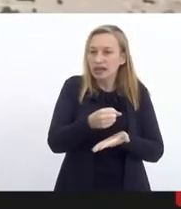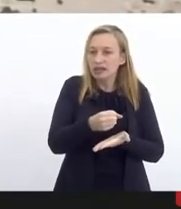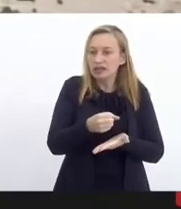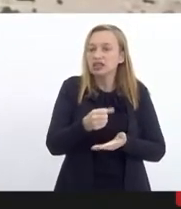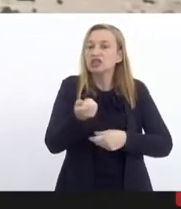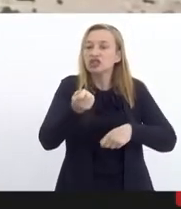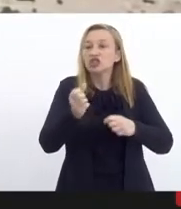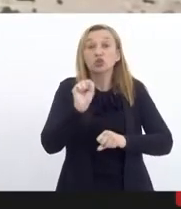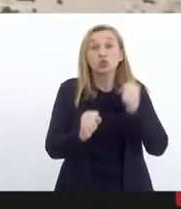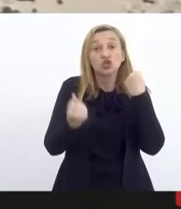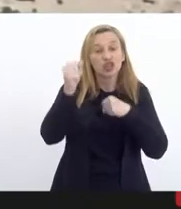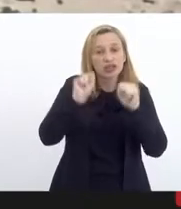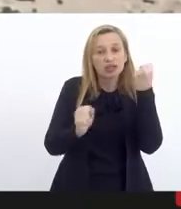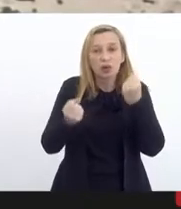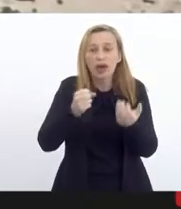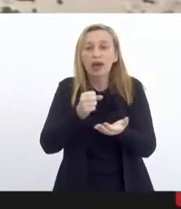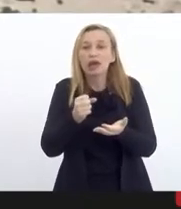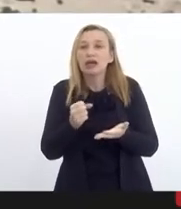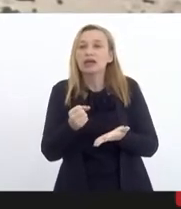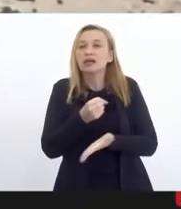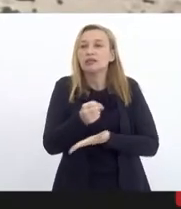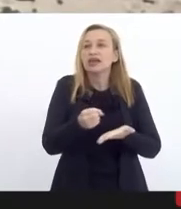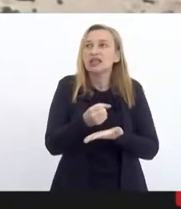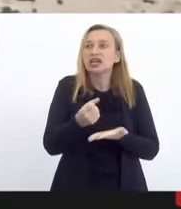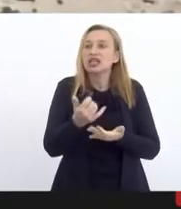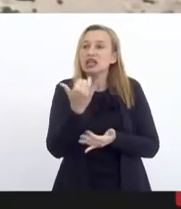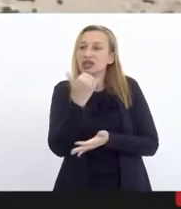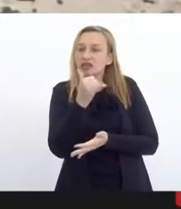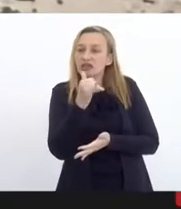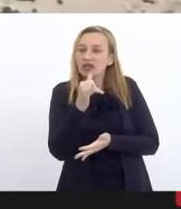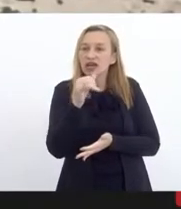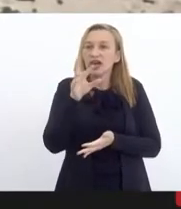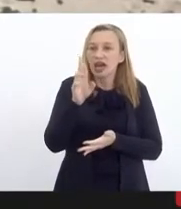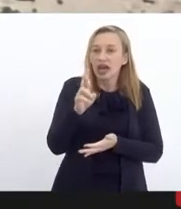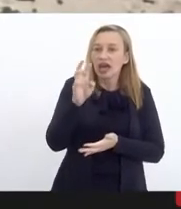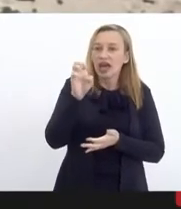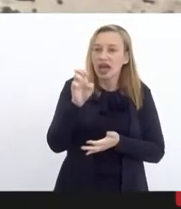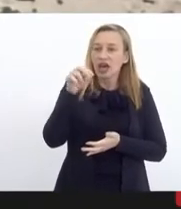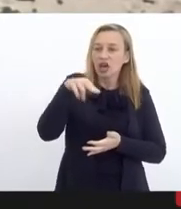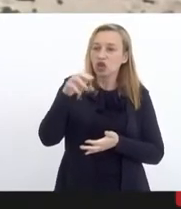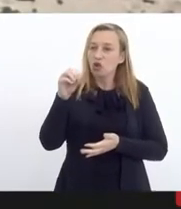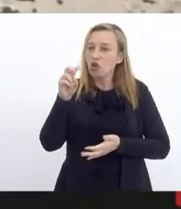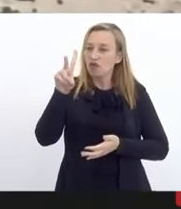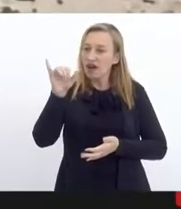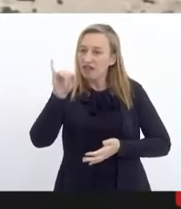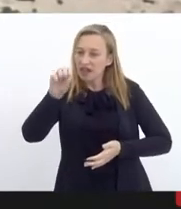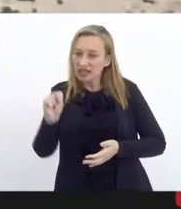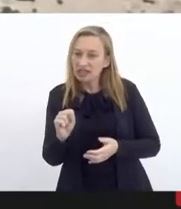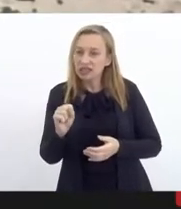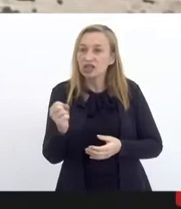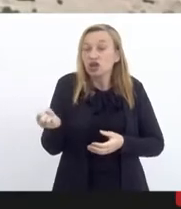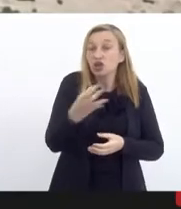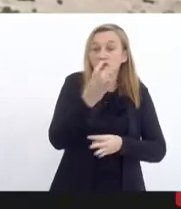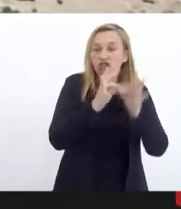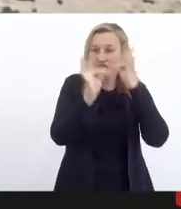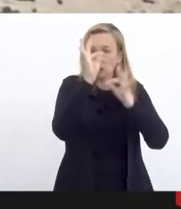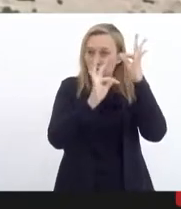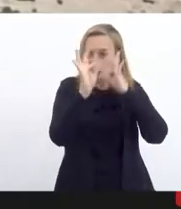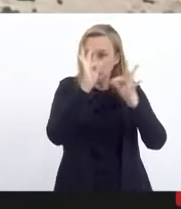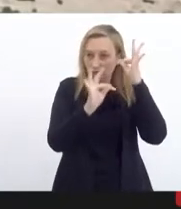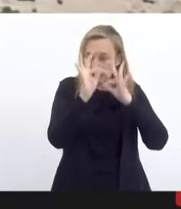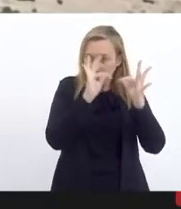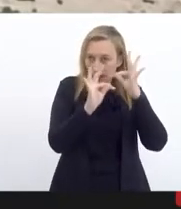de industrialização é baseada em fontes de energias renováveis e novas tecnologias de baixo carbono, que